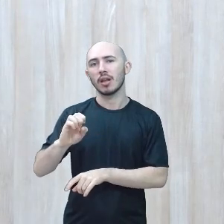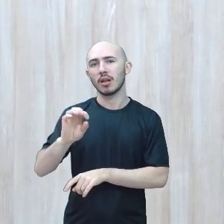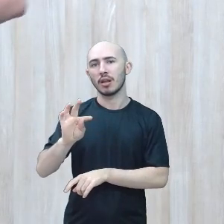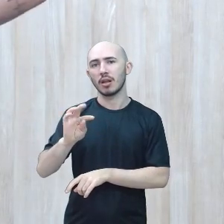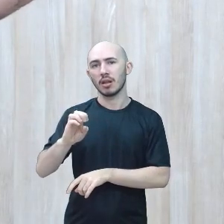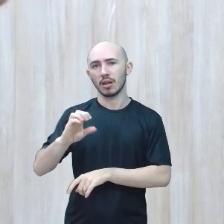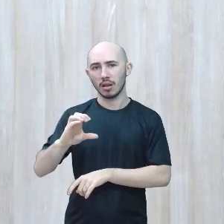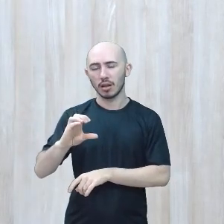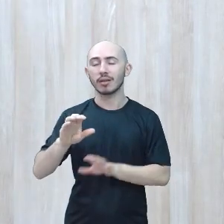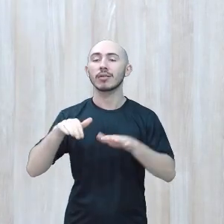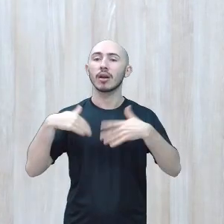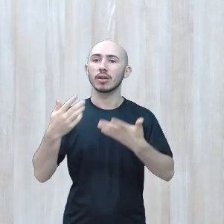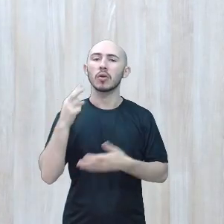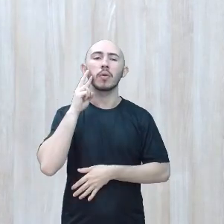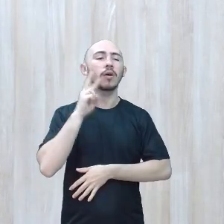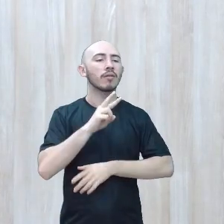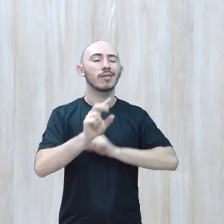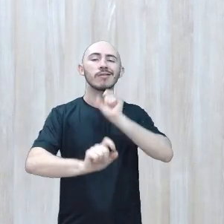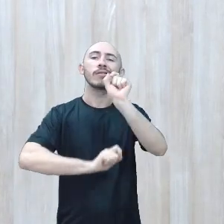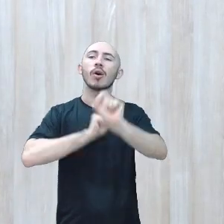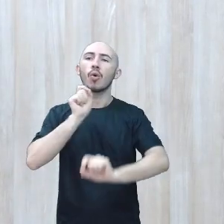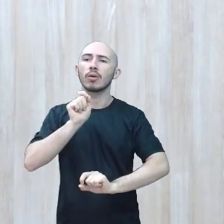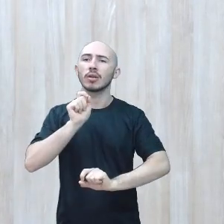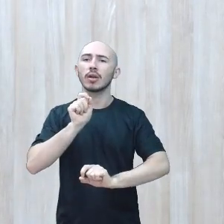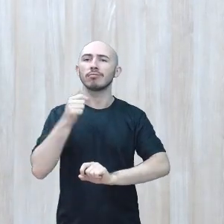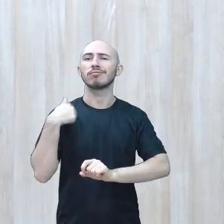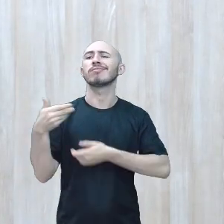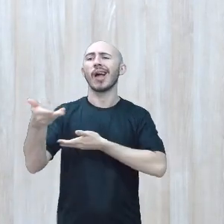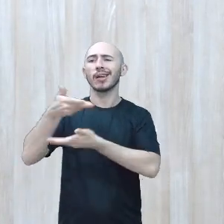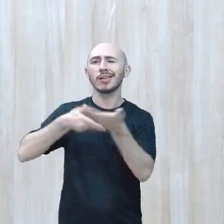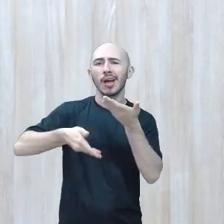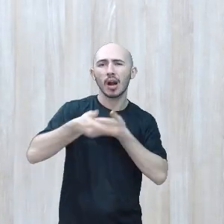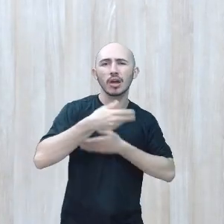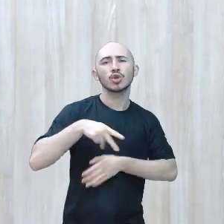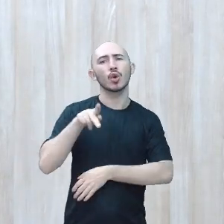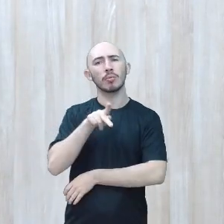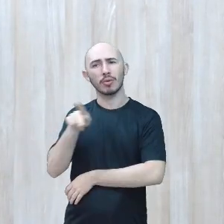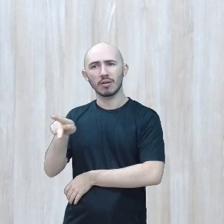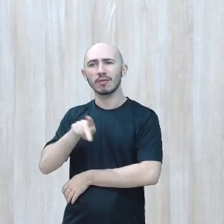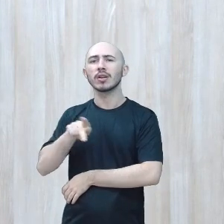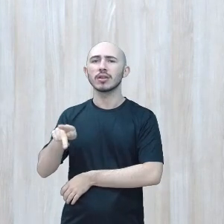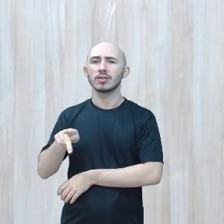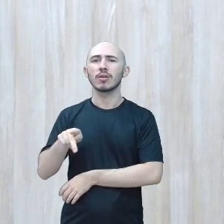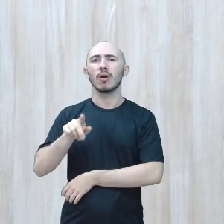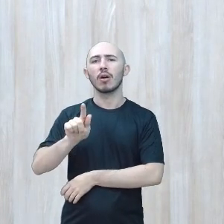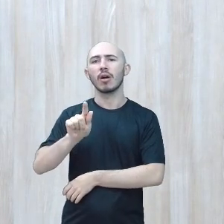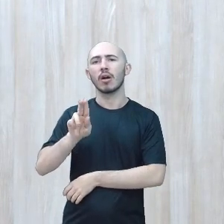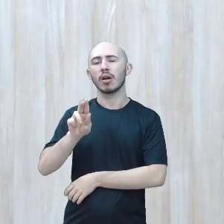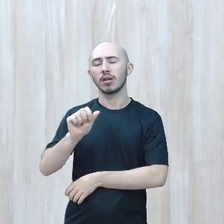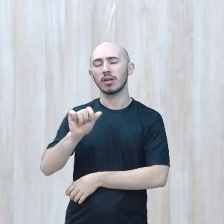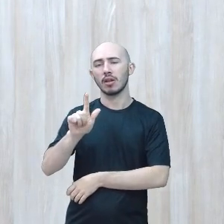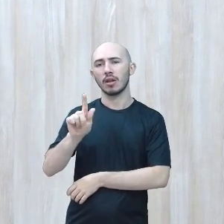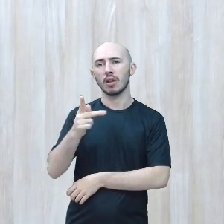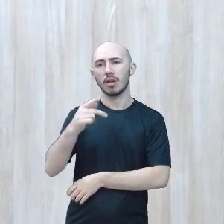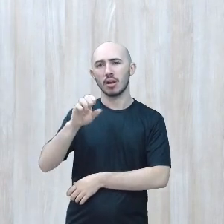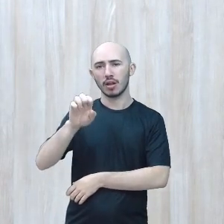aí a gente viu, troquei uma ideia com o professor, né? O professor Guilherme. E aí